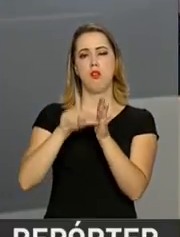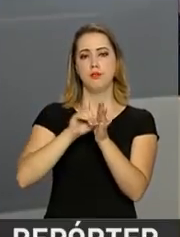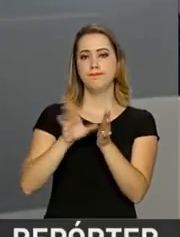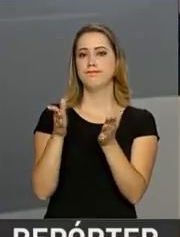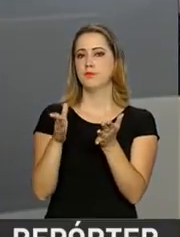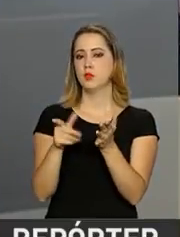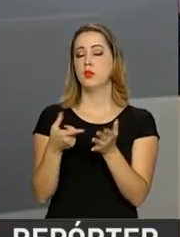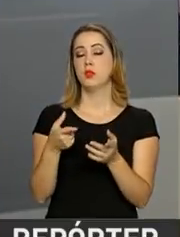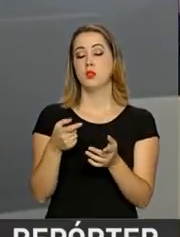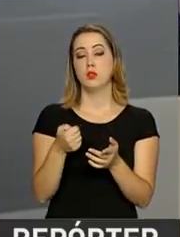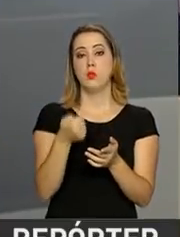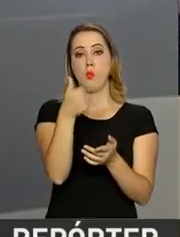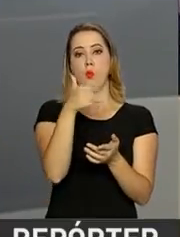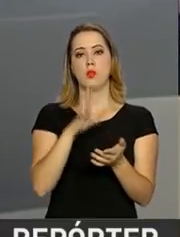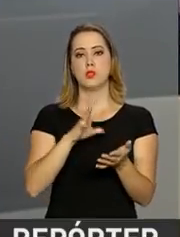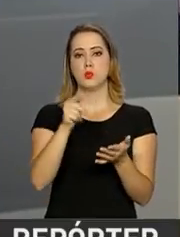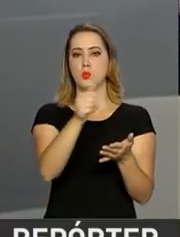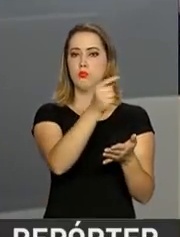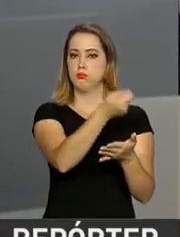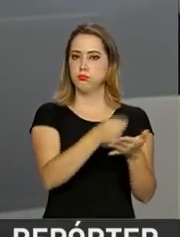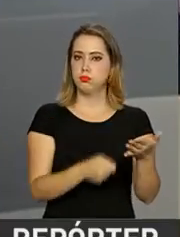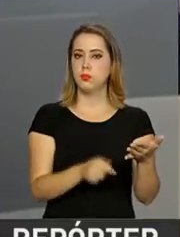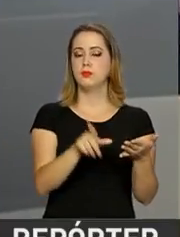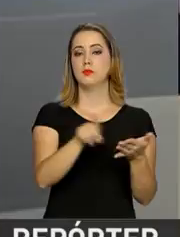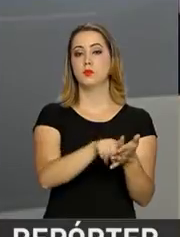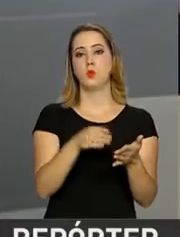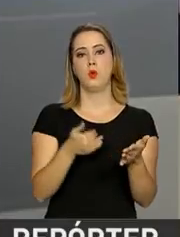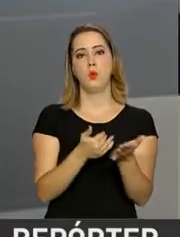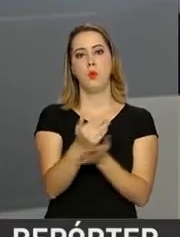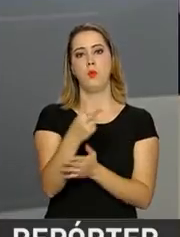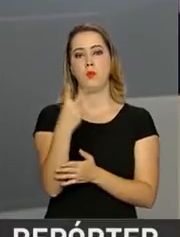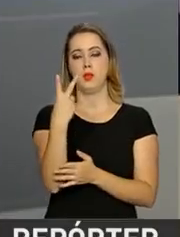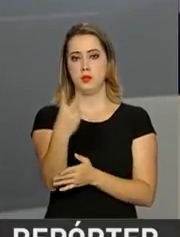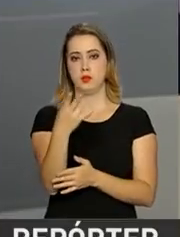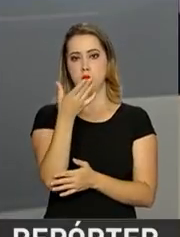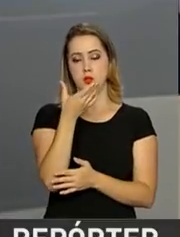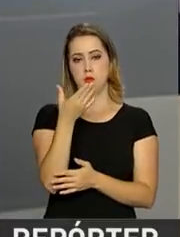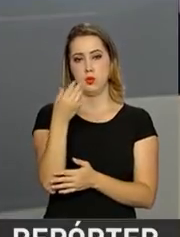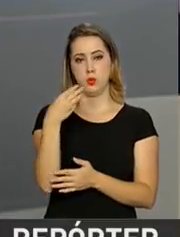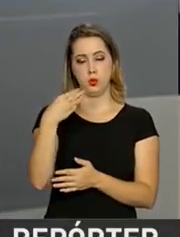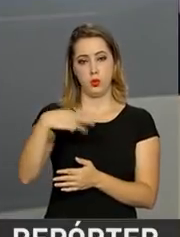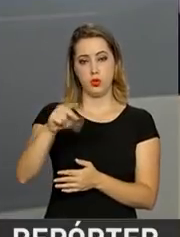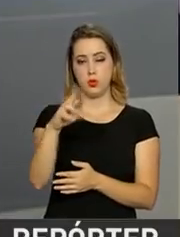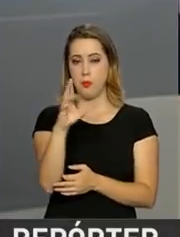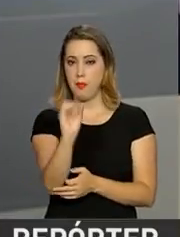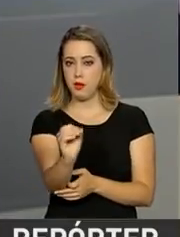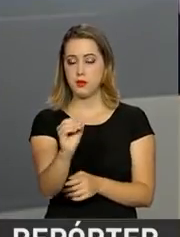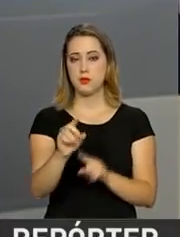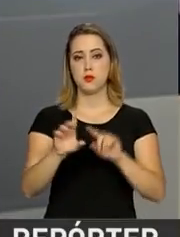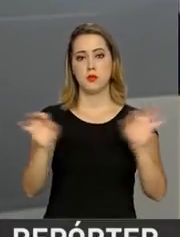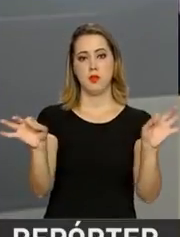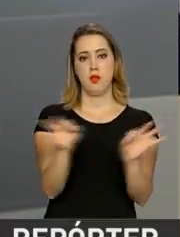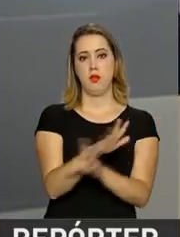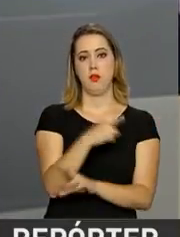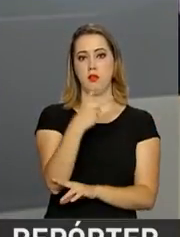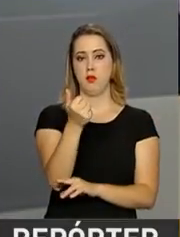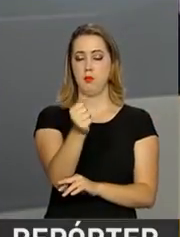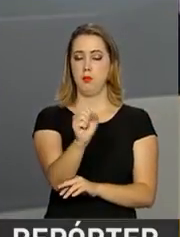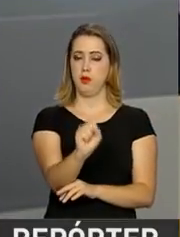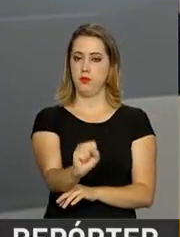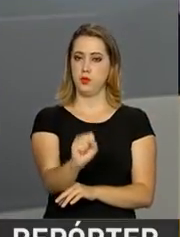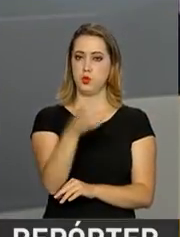começa no dia 2 de março e termina em 28 de abril para mais informações basta acessar o site